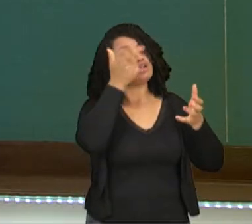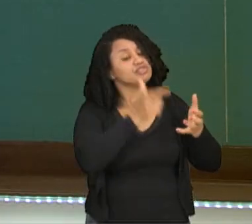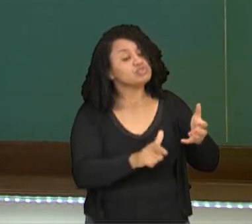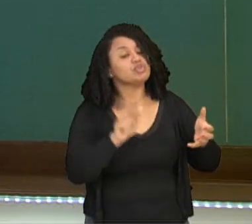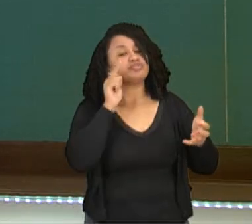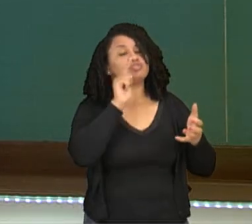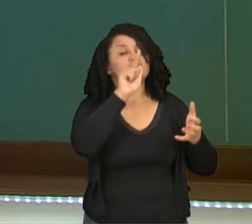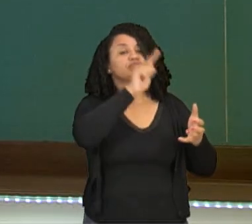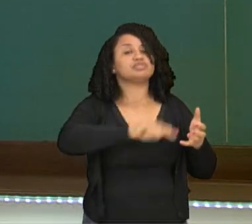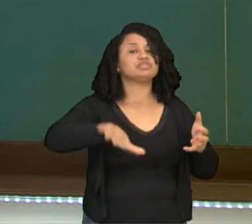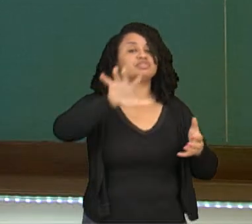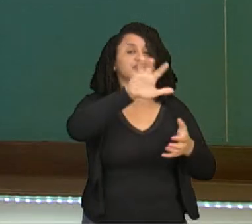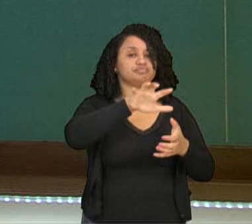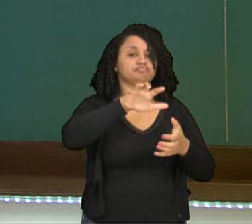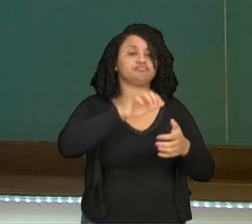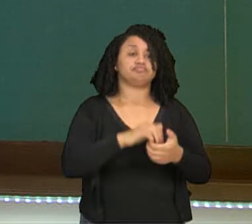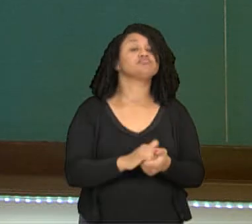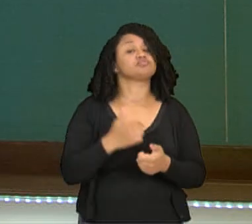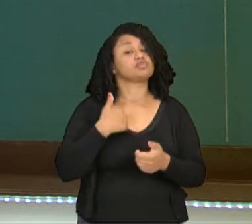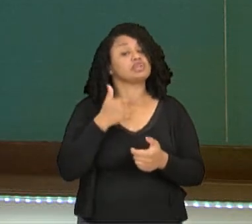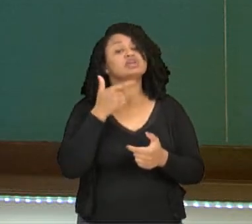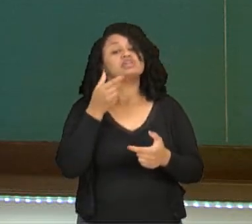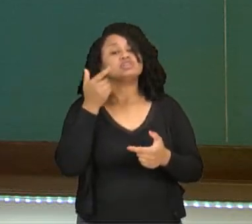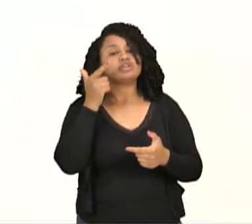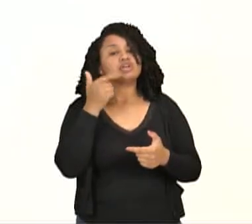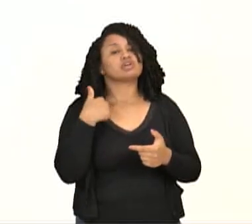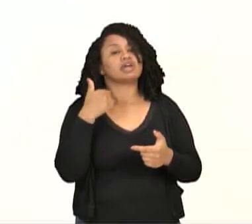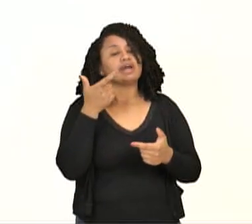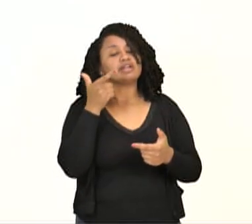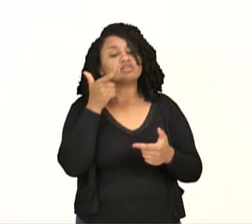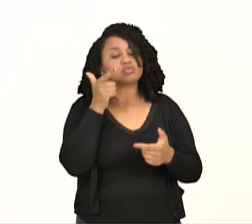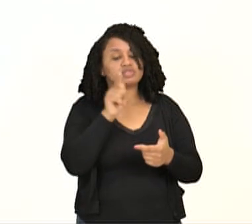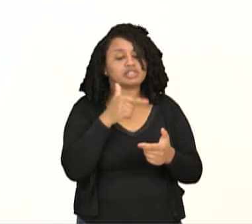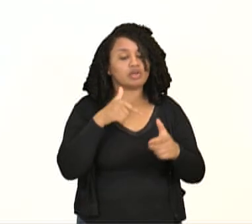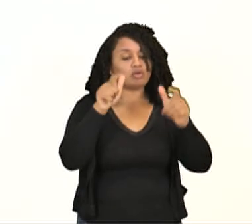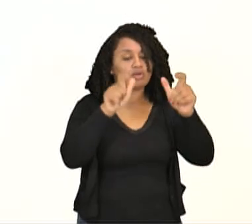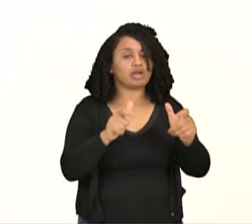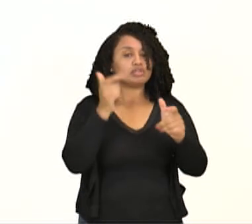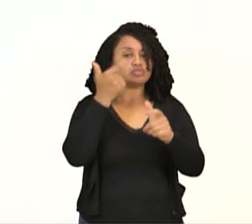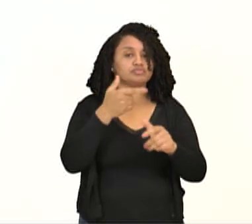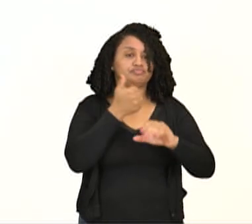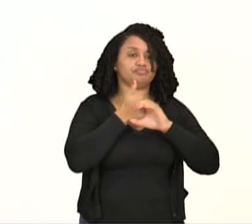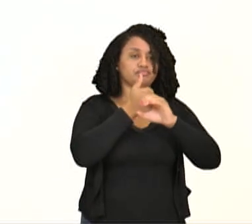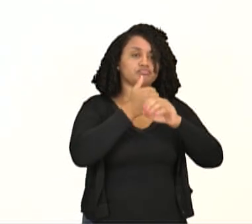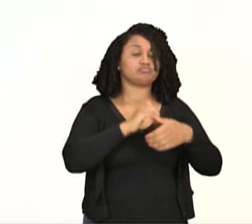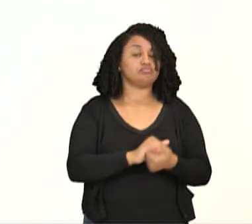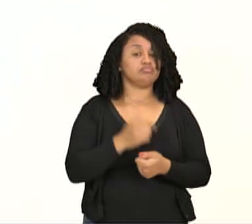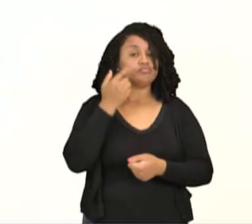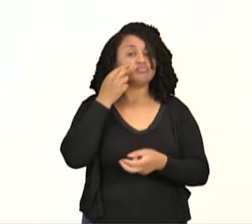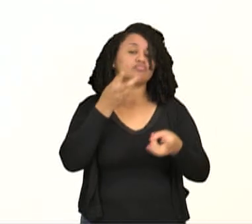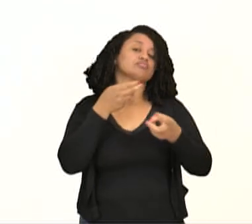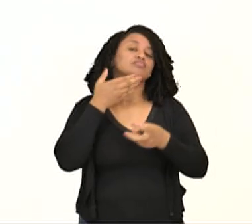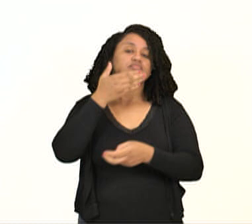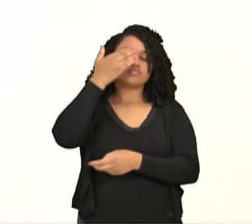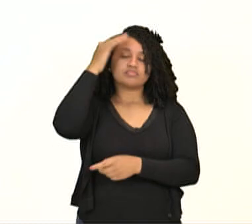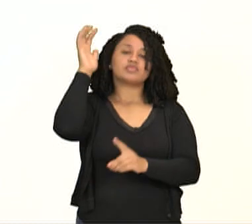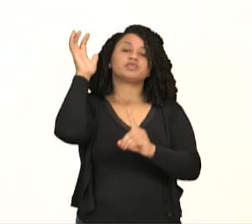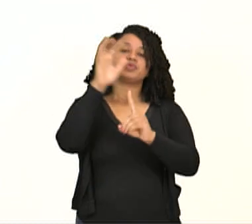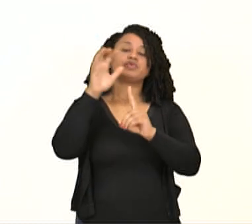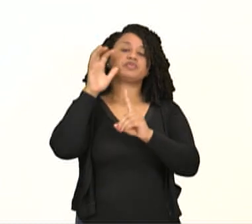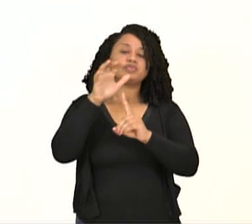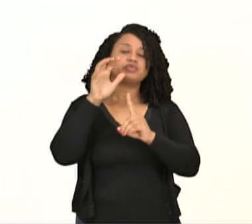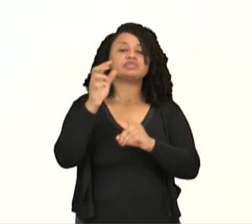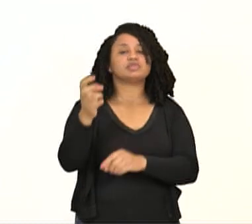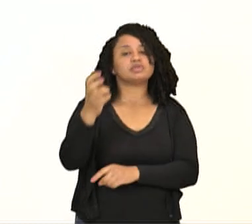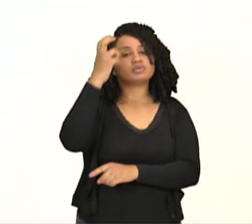reconquistar aquele território, retomar aquele território. Vamos ver que os árabes vão influenciar muito a cultura e a